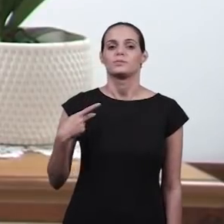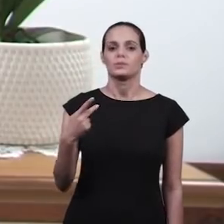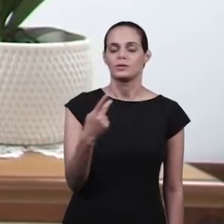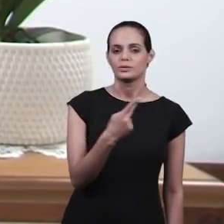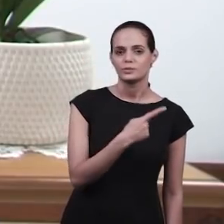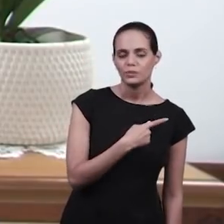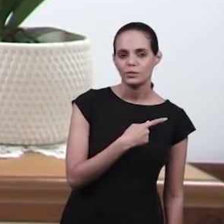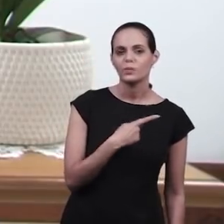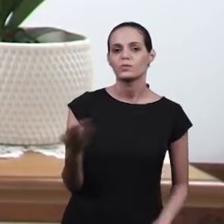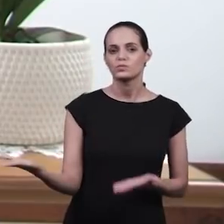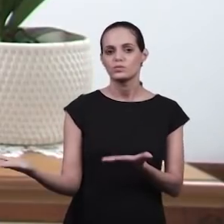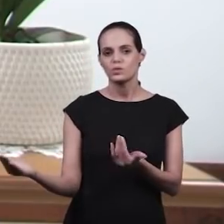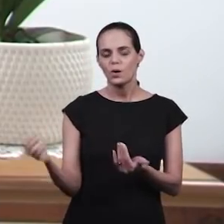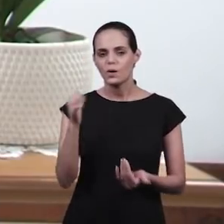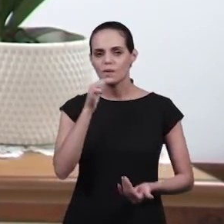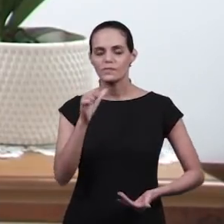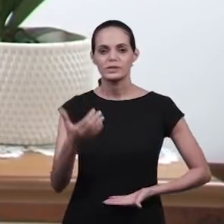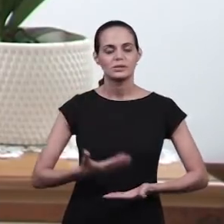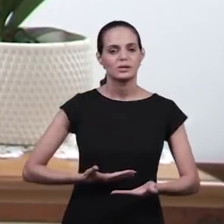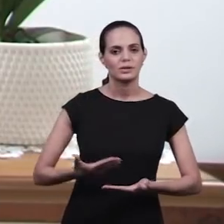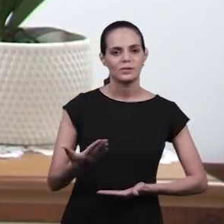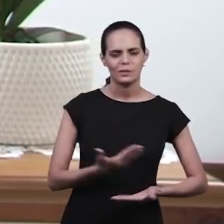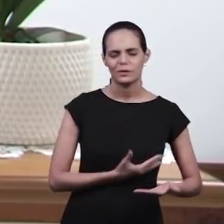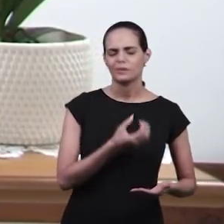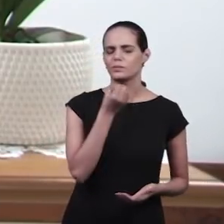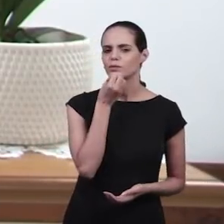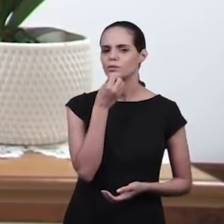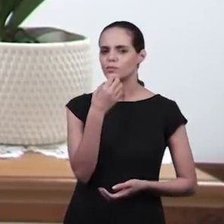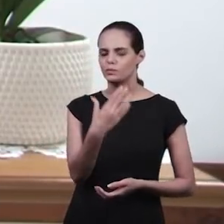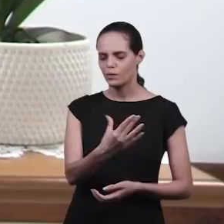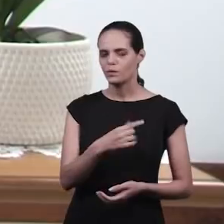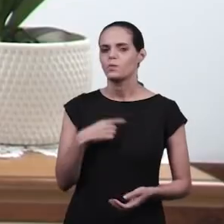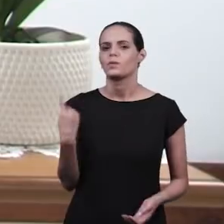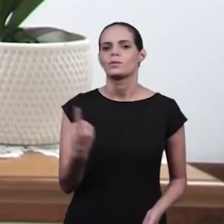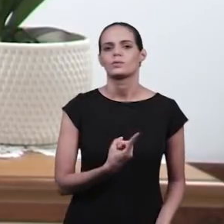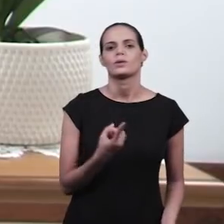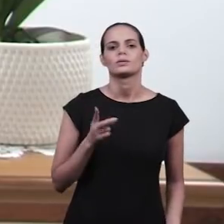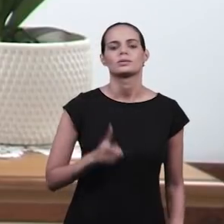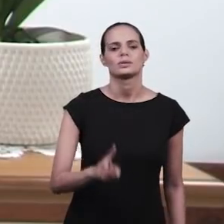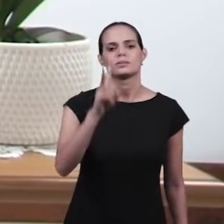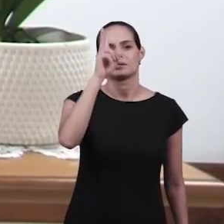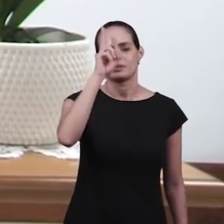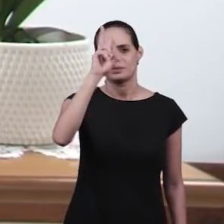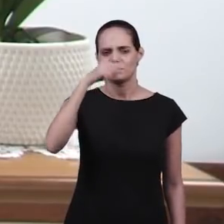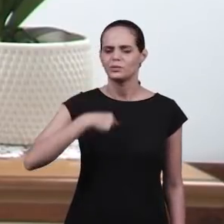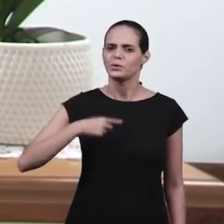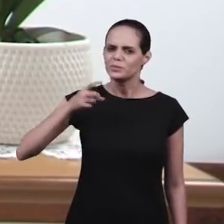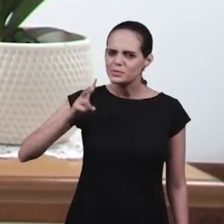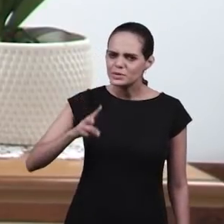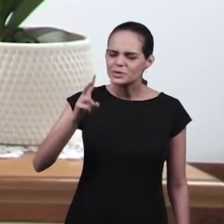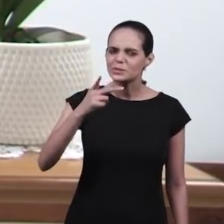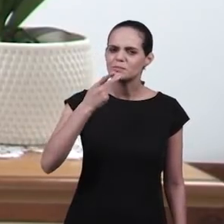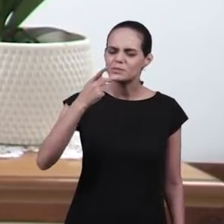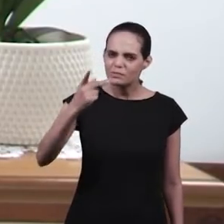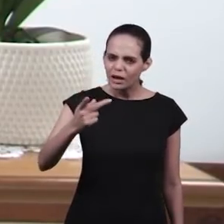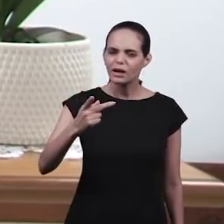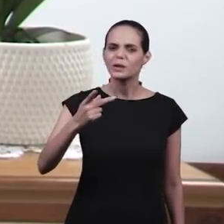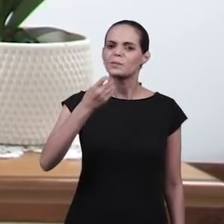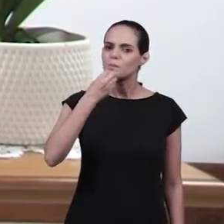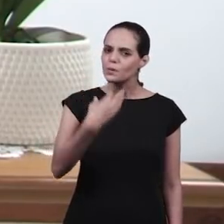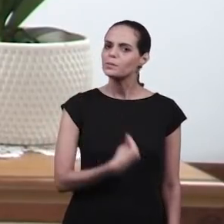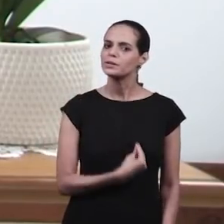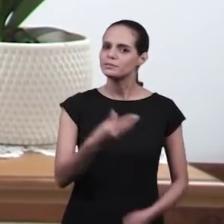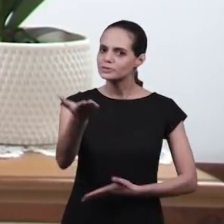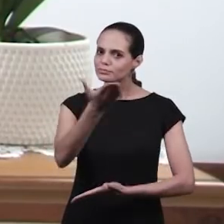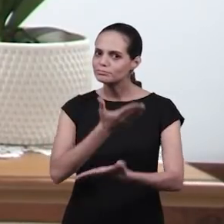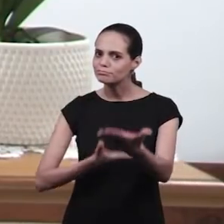de um pastor, um jovem, uma senhora. Isso é muito bom. Nós sempre lembramos, não me canso de repetir, irmãos,